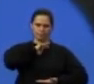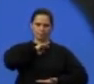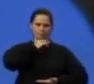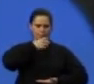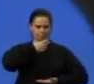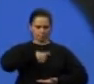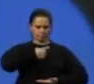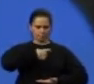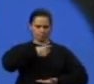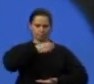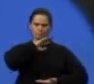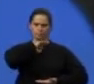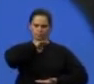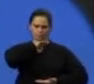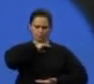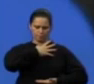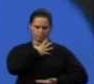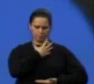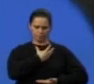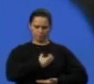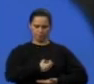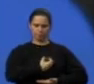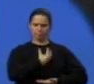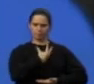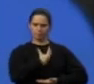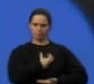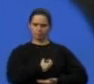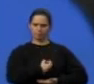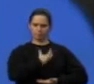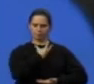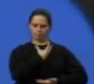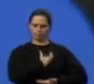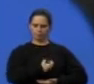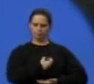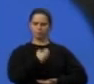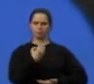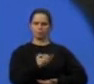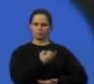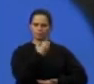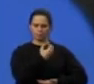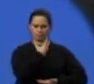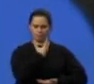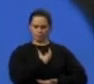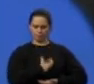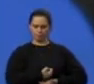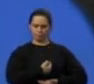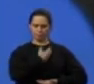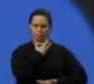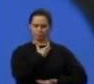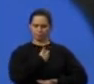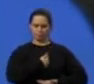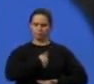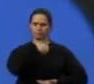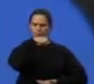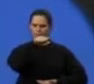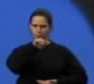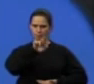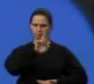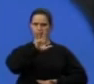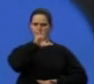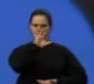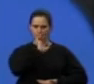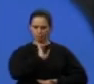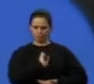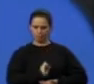locais onde a respiração ela é importante, é por onde o ar passa. E numa situação de